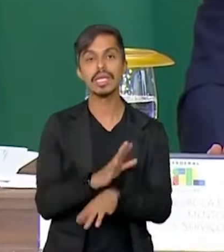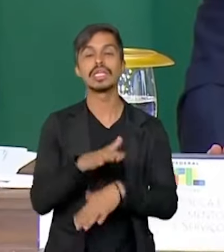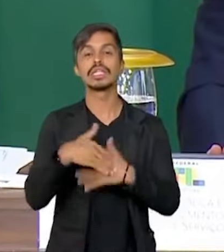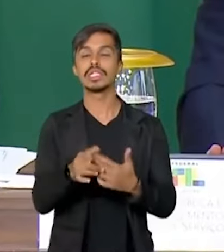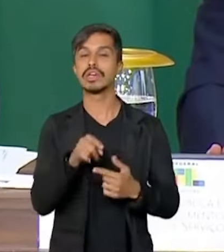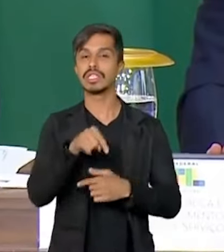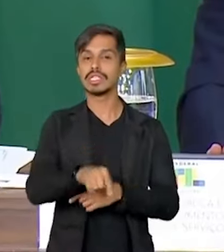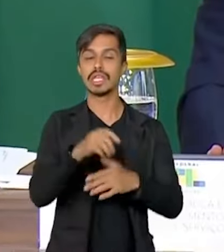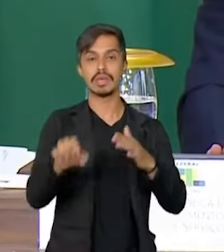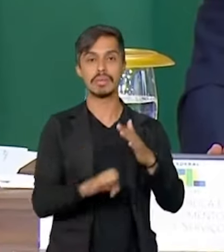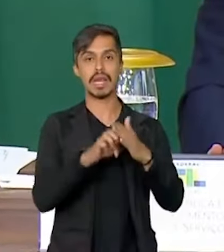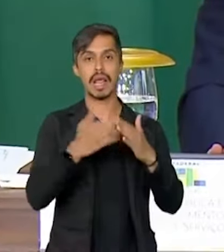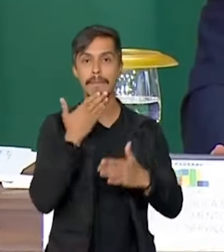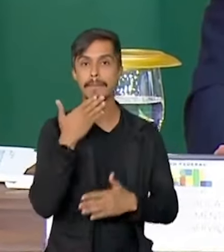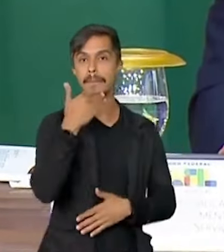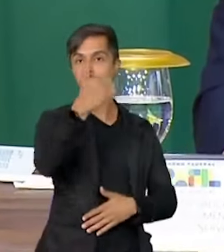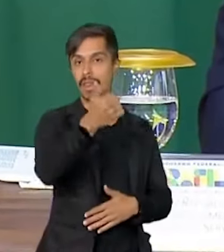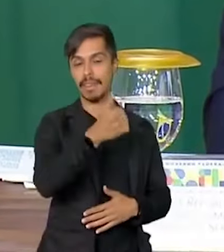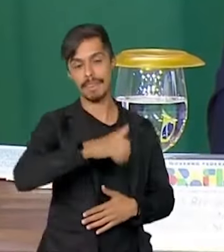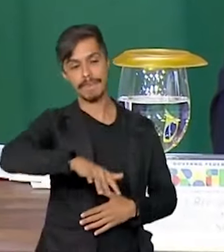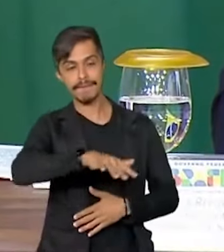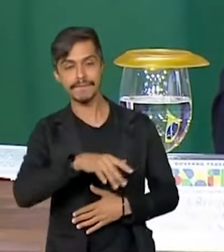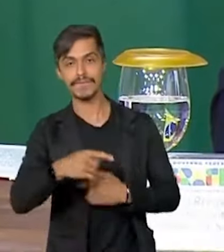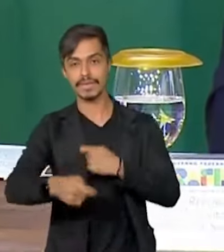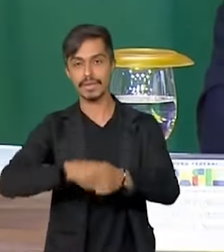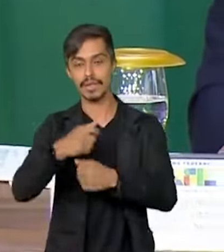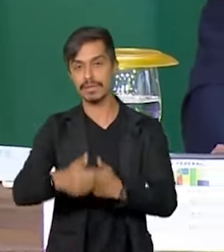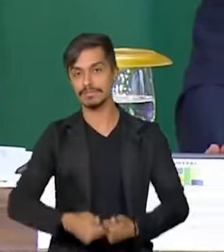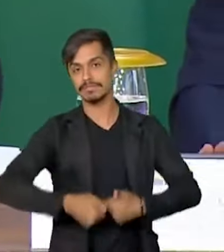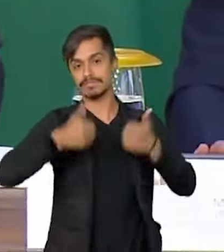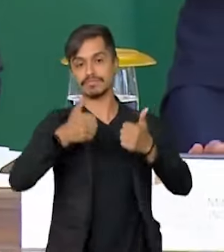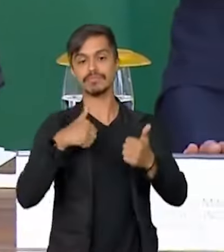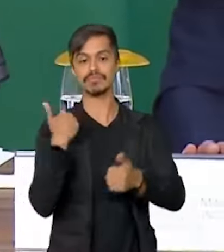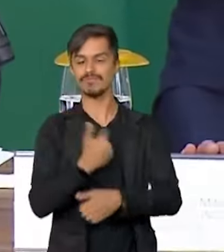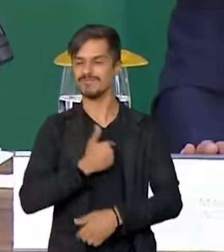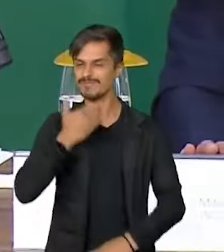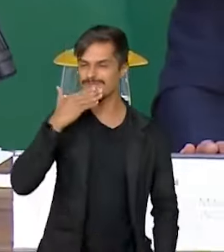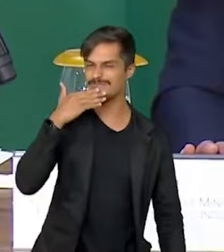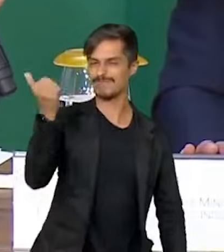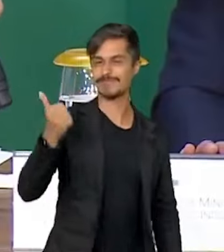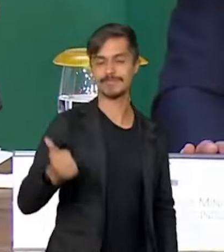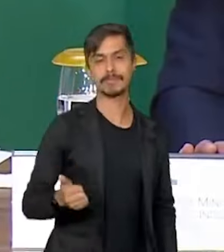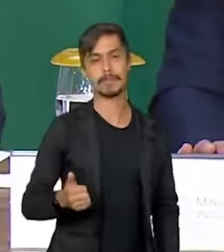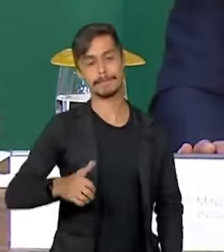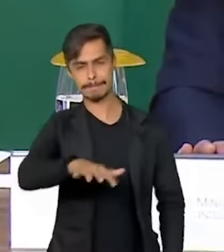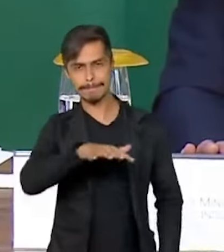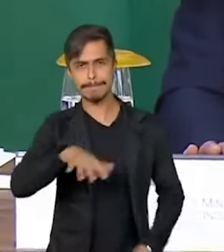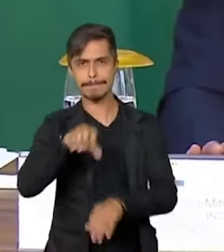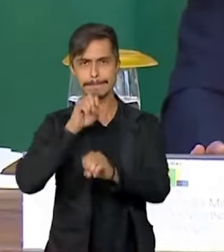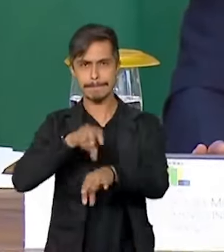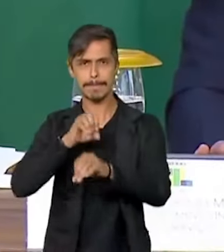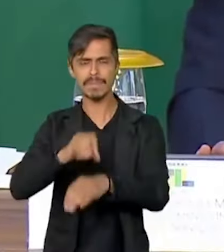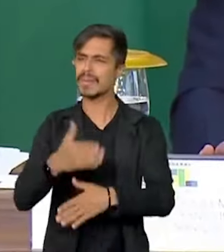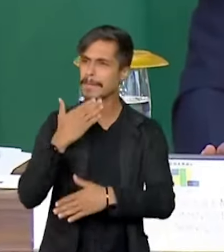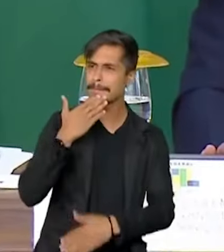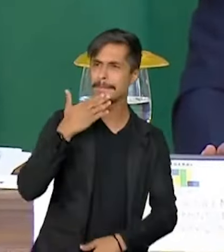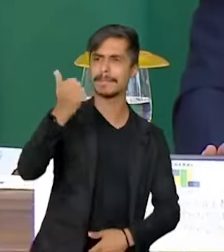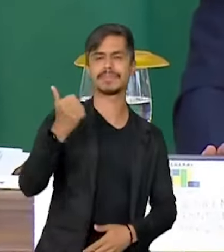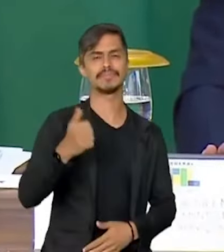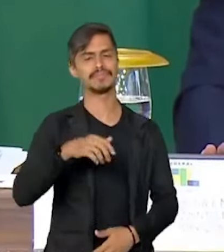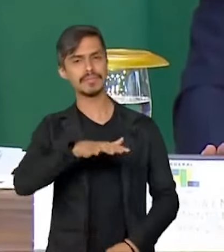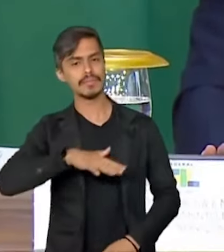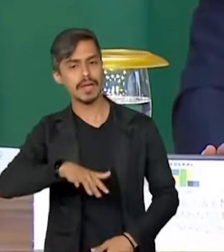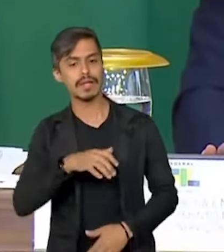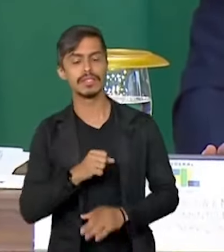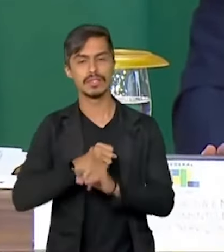vista empresarial, vai estar melhor do ponto de vista econômico e vai estar muito melhor do ponto de vista educacional, vai estar melhor do ponto de